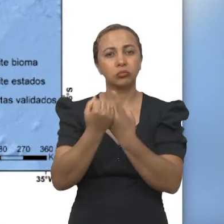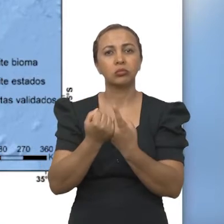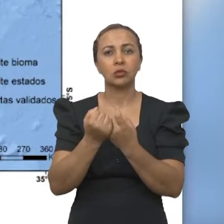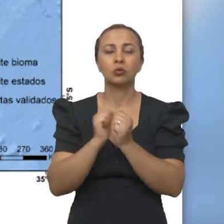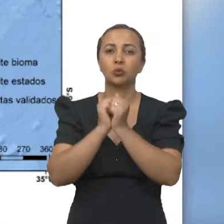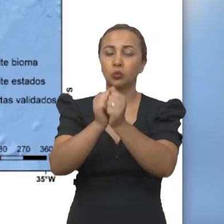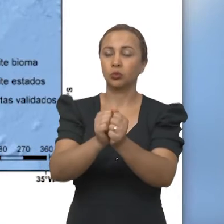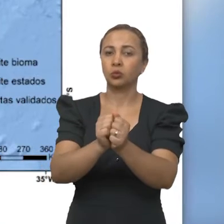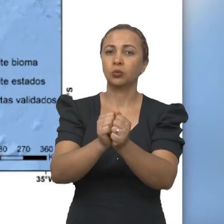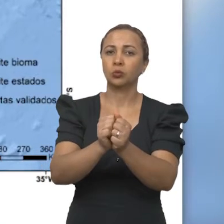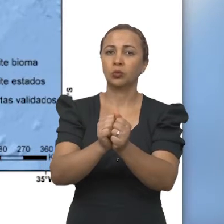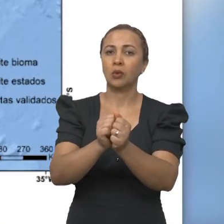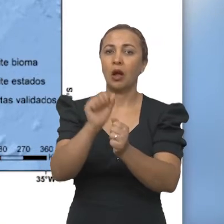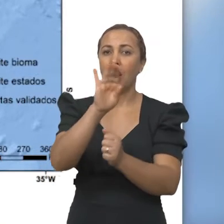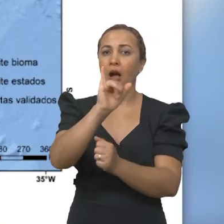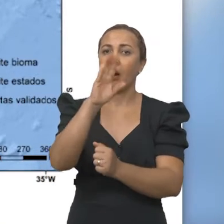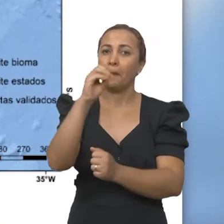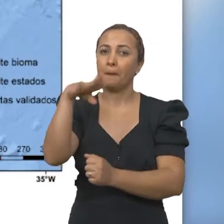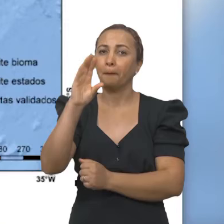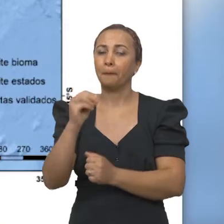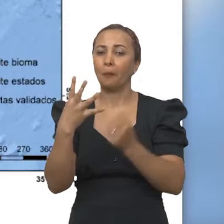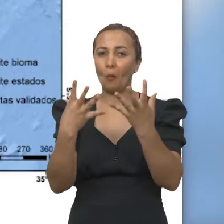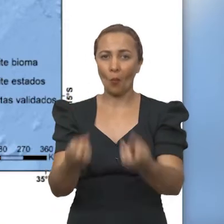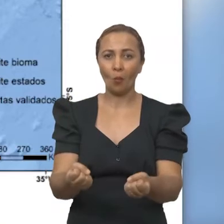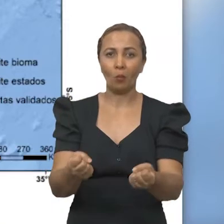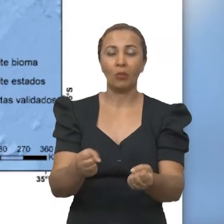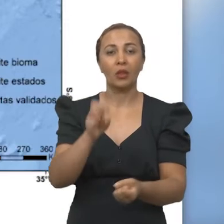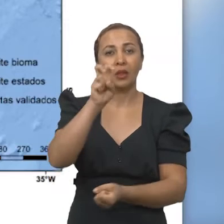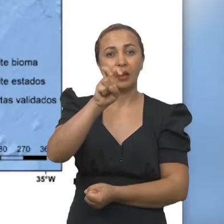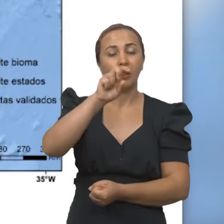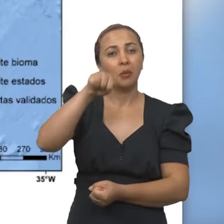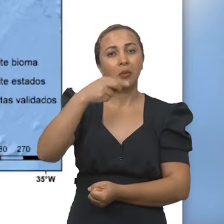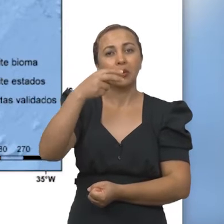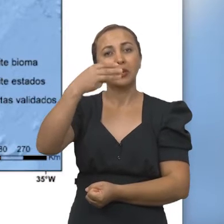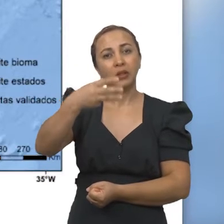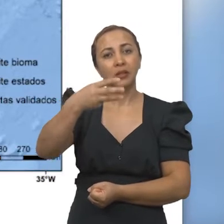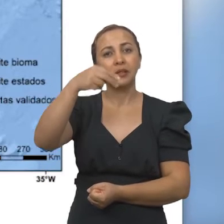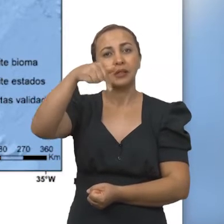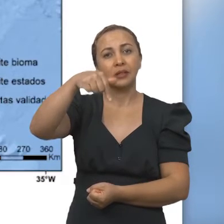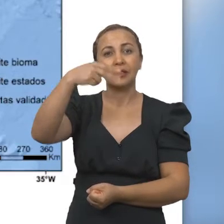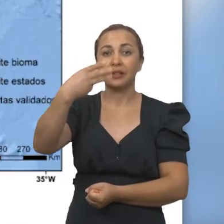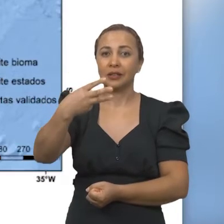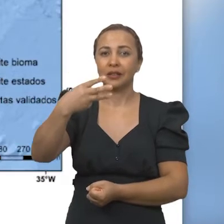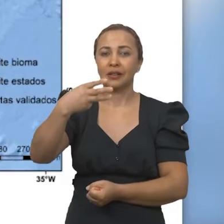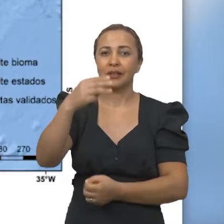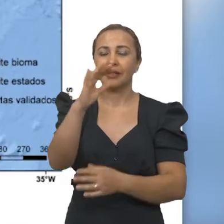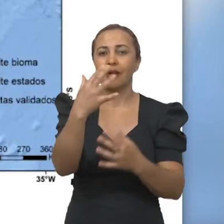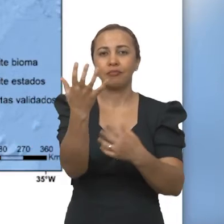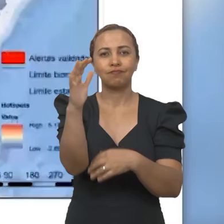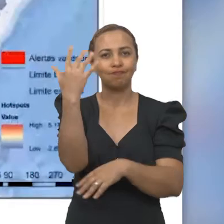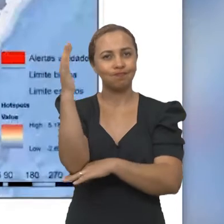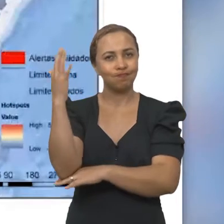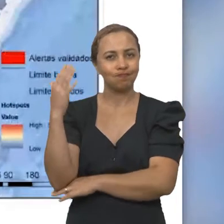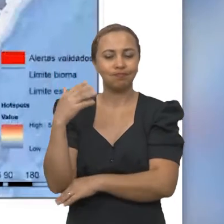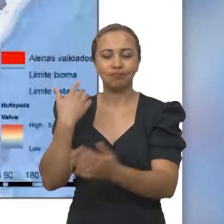associada ao bioma Caatinga, né? E um total de 61.360 73 hectares